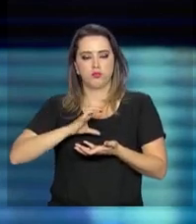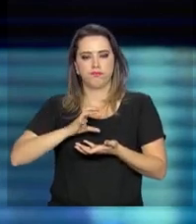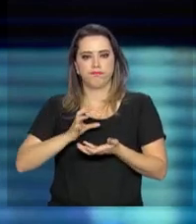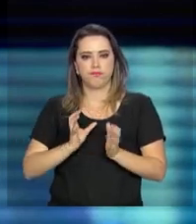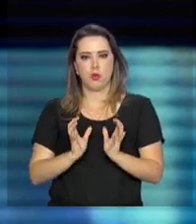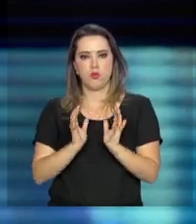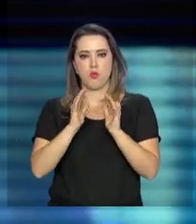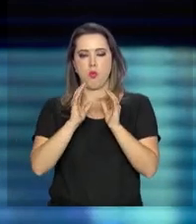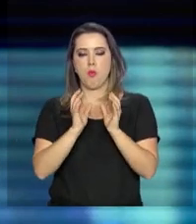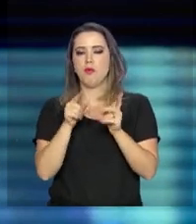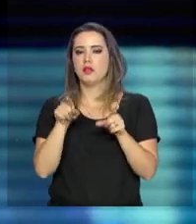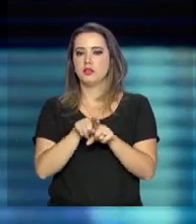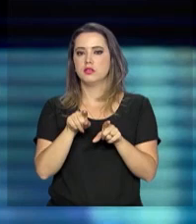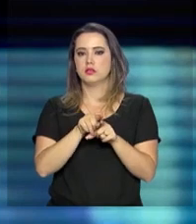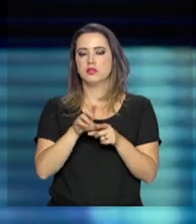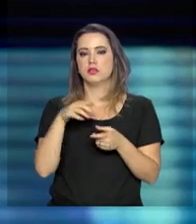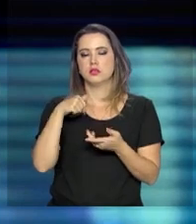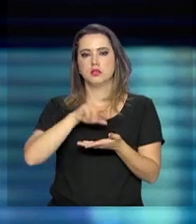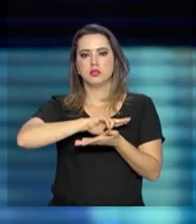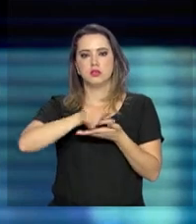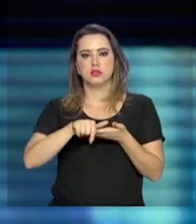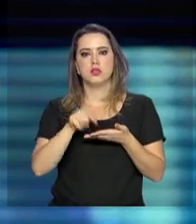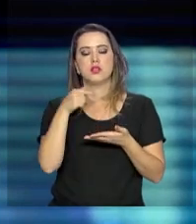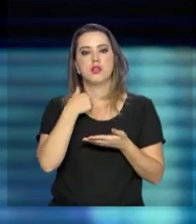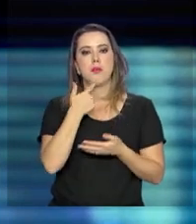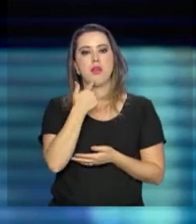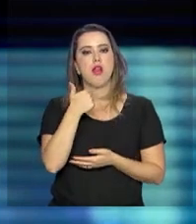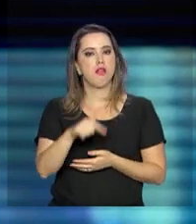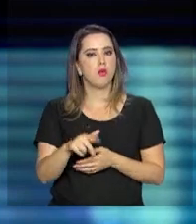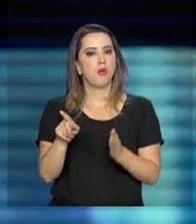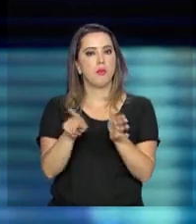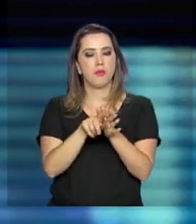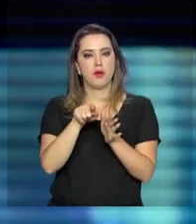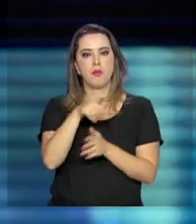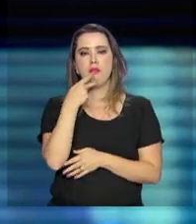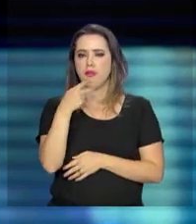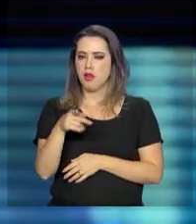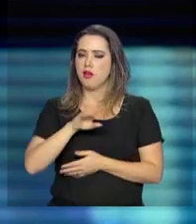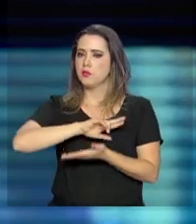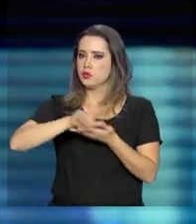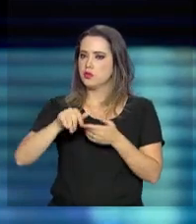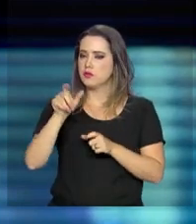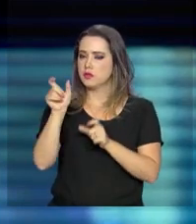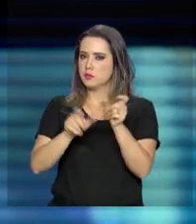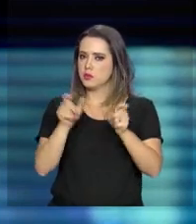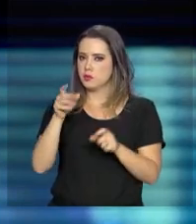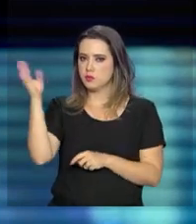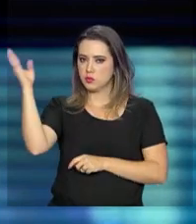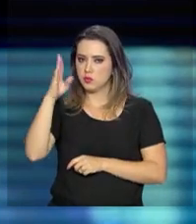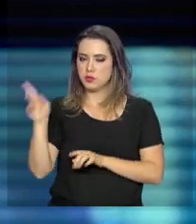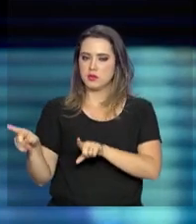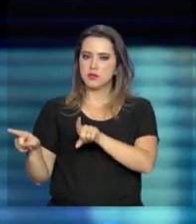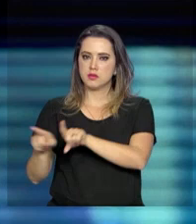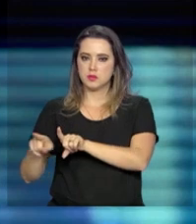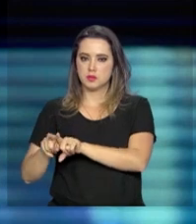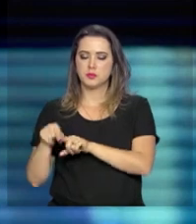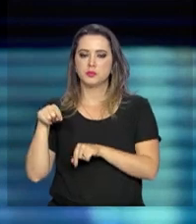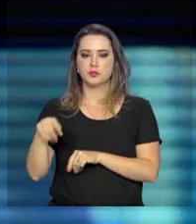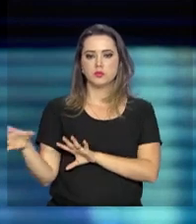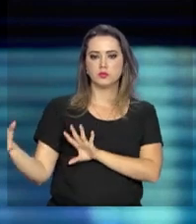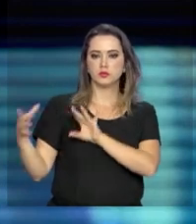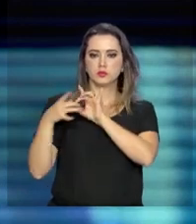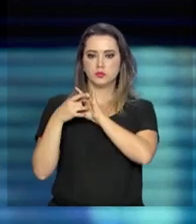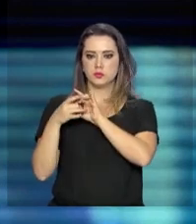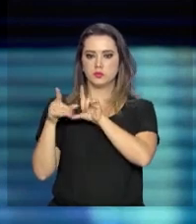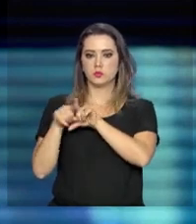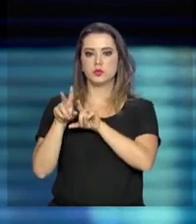e o próprio guaramiranga língua guarani é falado por muitos brasileiros nessa região também tô os laços